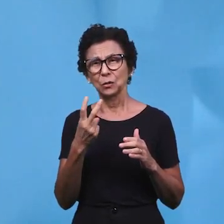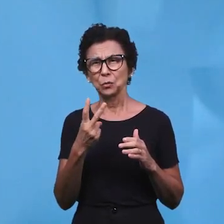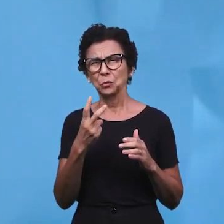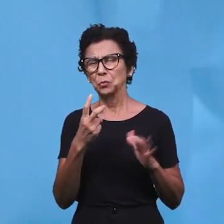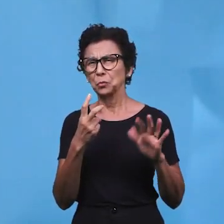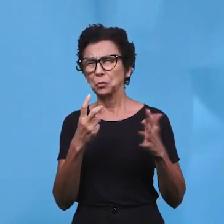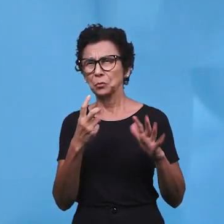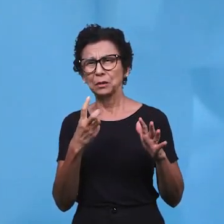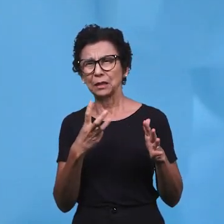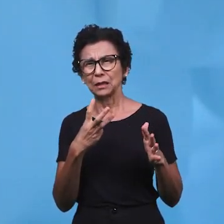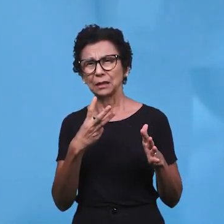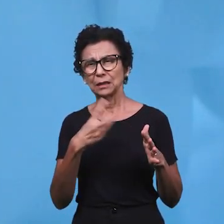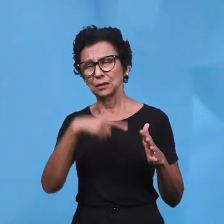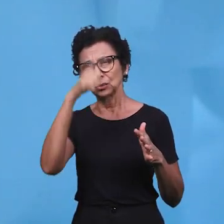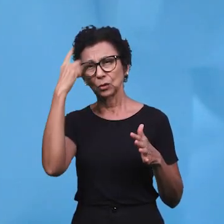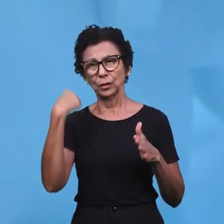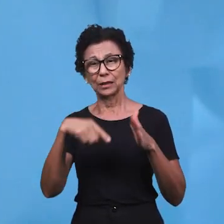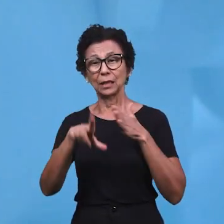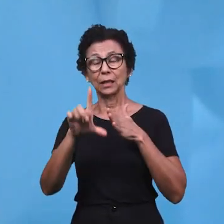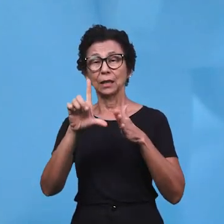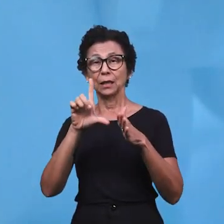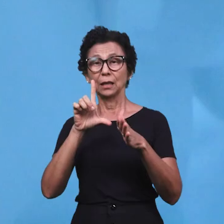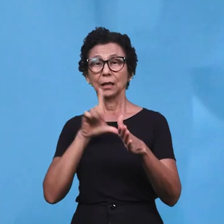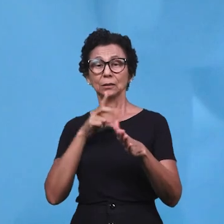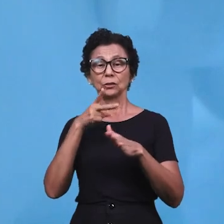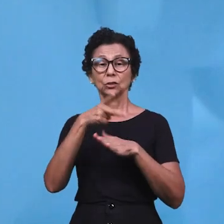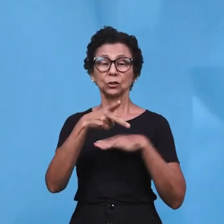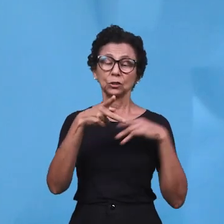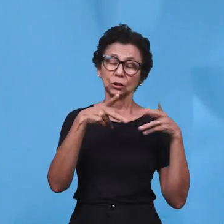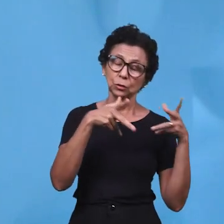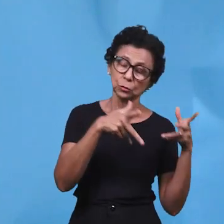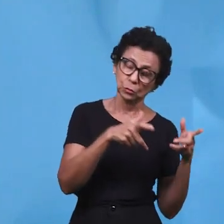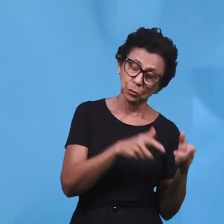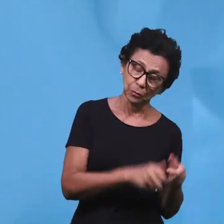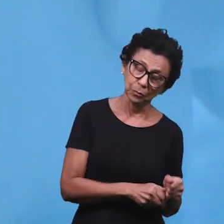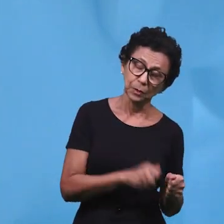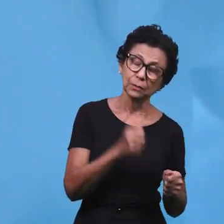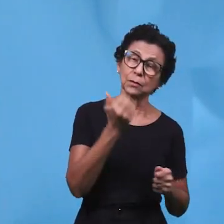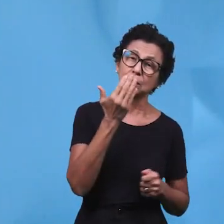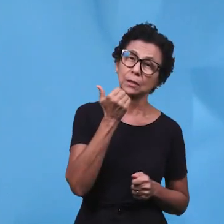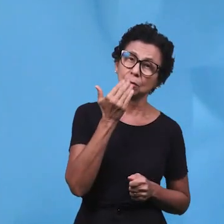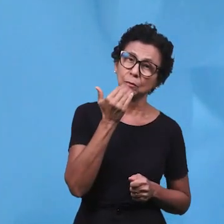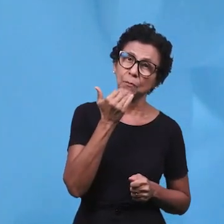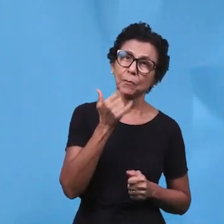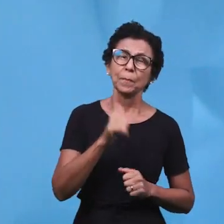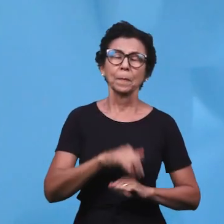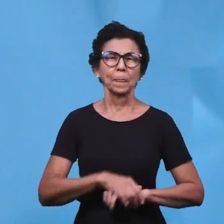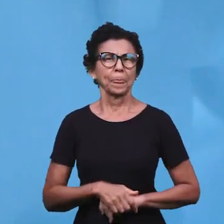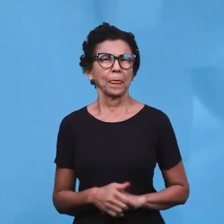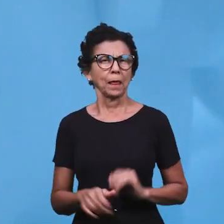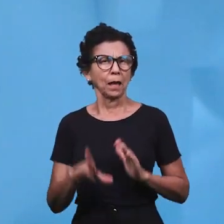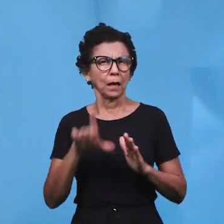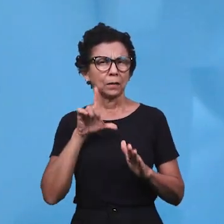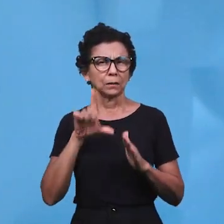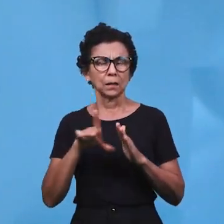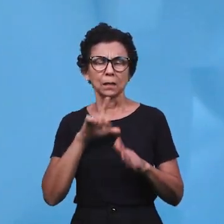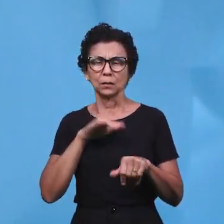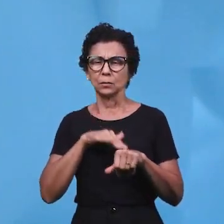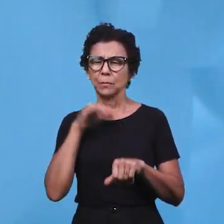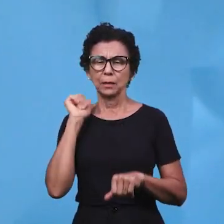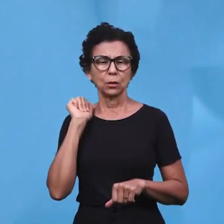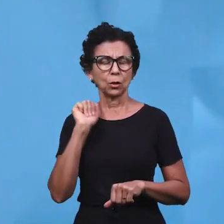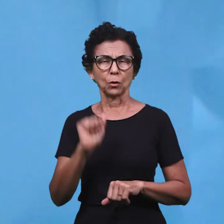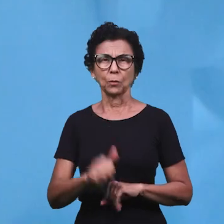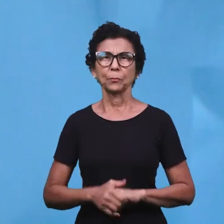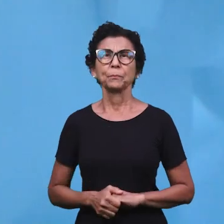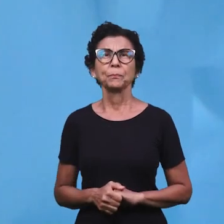horas antes de deitar, né, que seja feita a refeição noturna. Isso é o tempo máximo, quanto mais Sim. cedo, melhor, né?